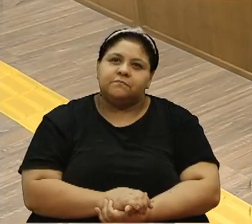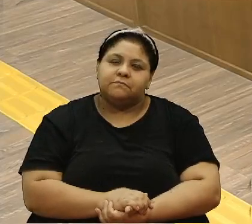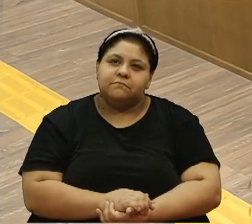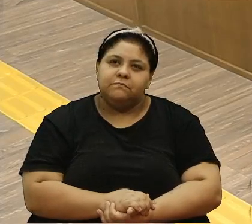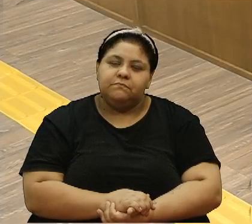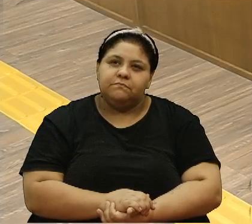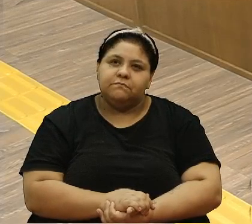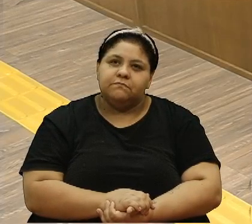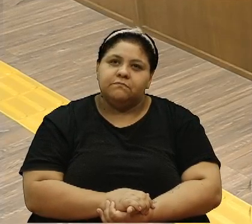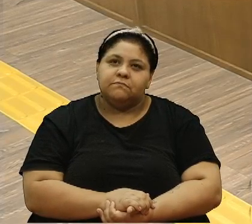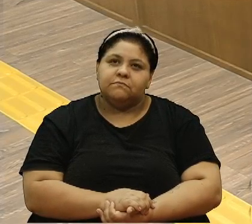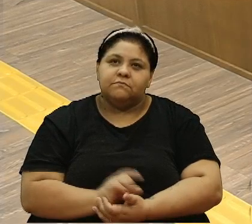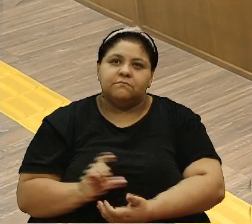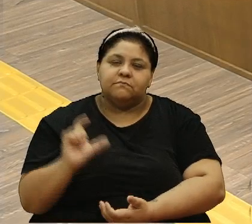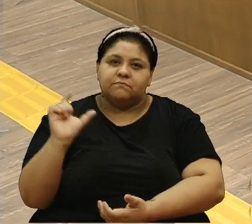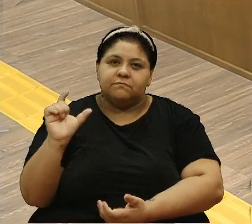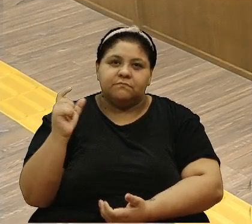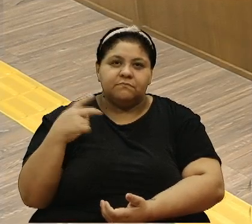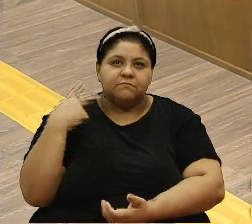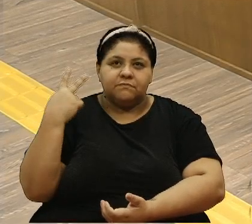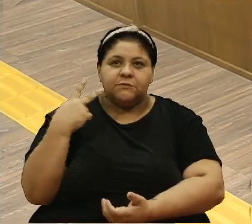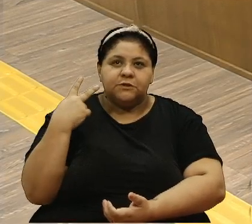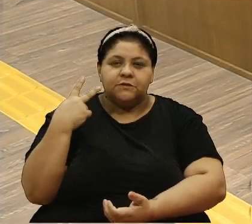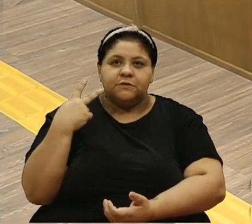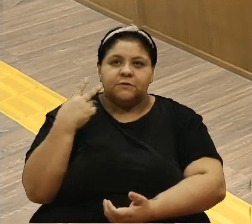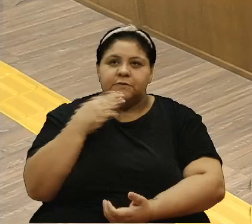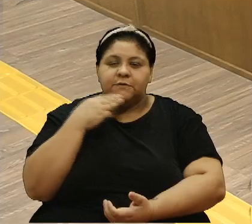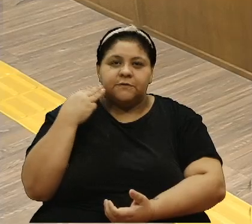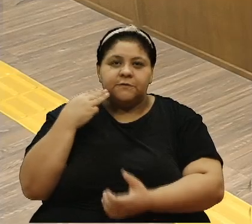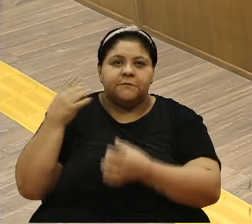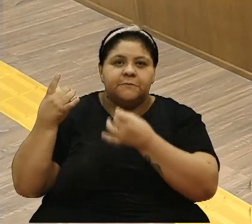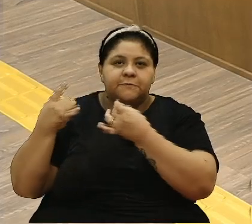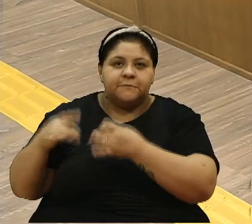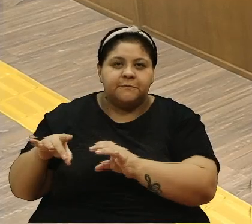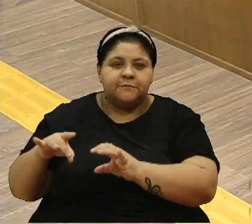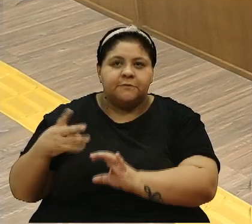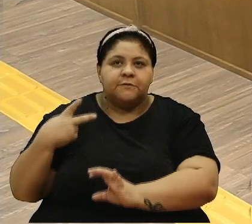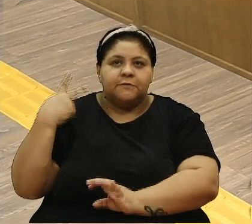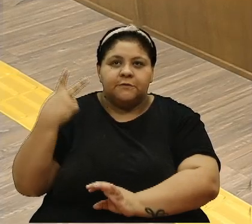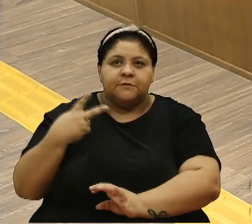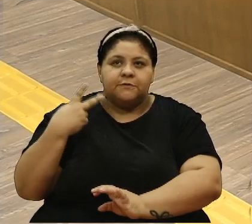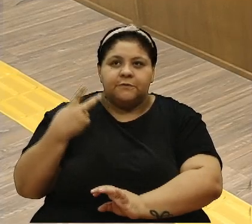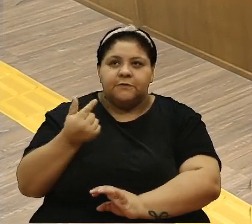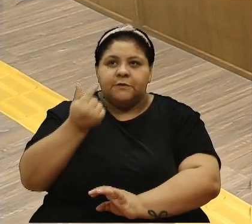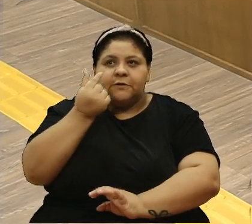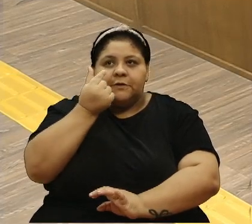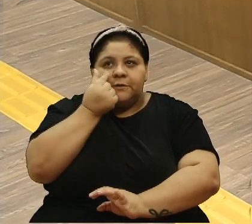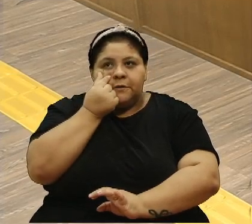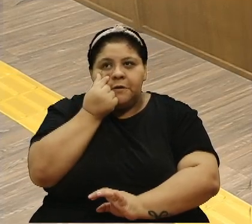Ramon Teles. Com a palavra, a vereadora Marisol Santos, prejudicada. Vereador Eloy Frisso.